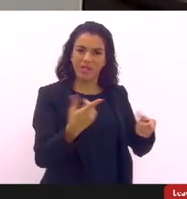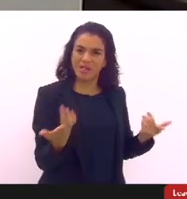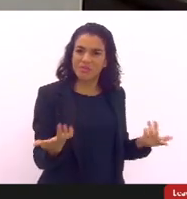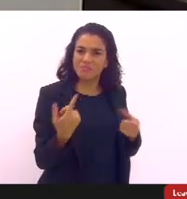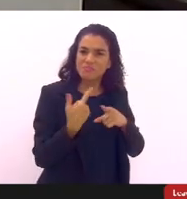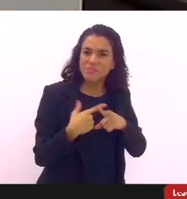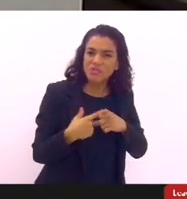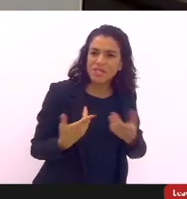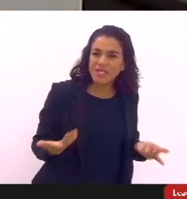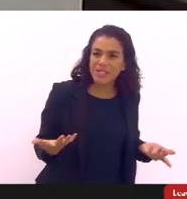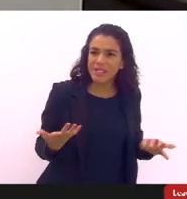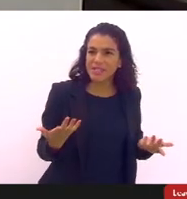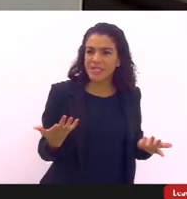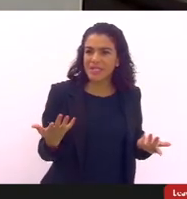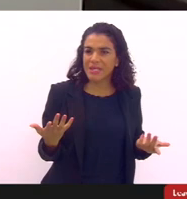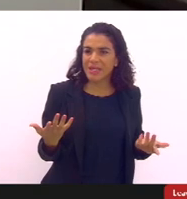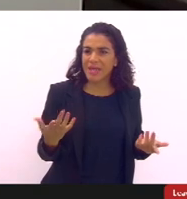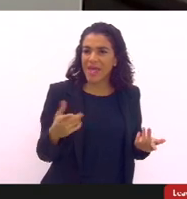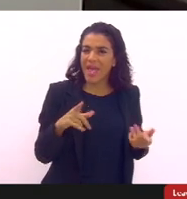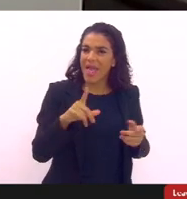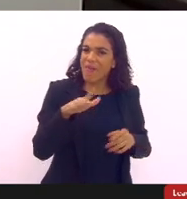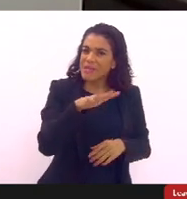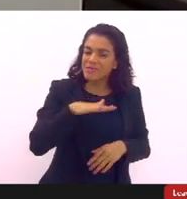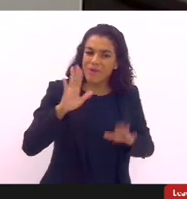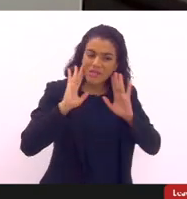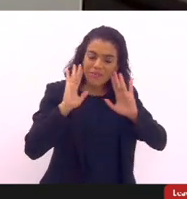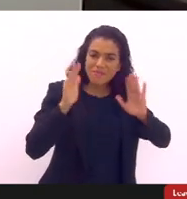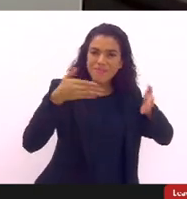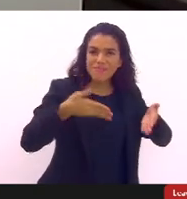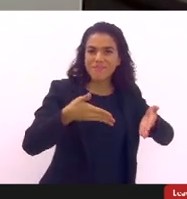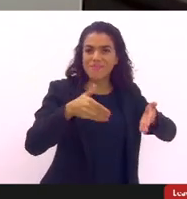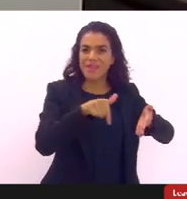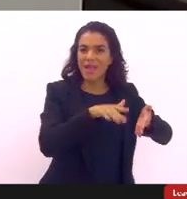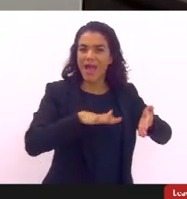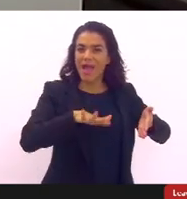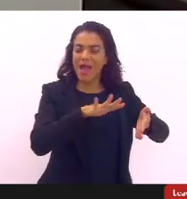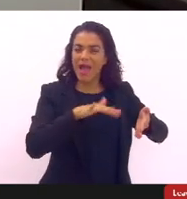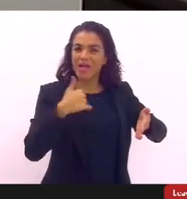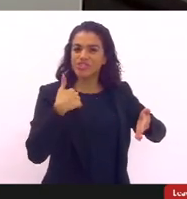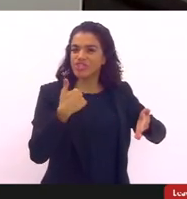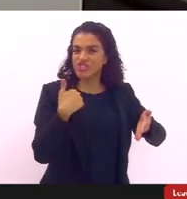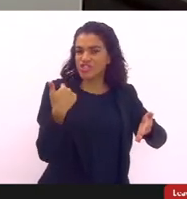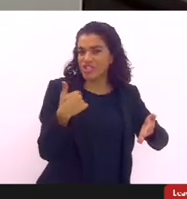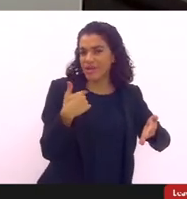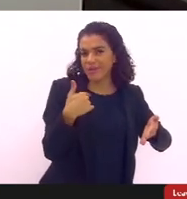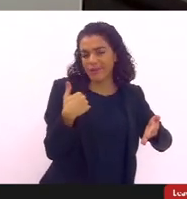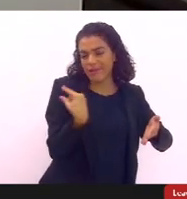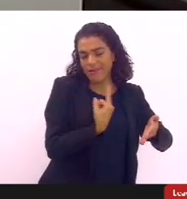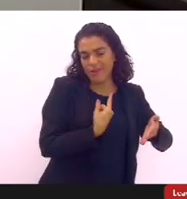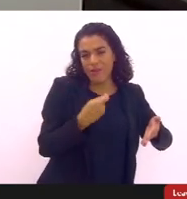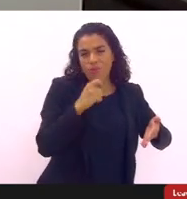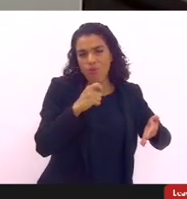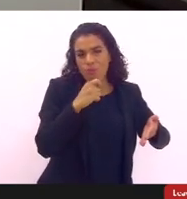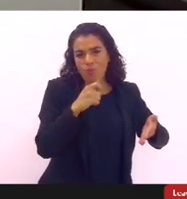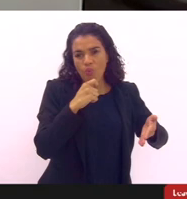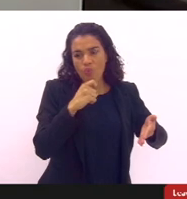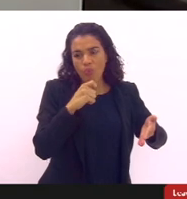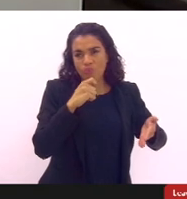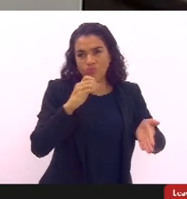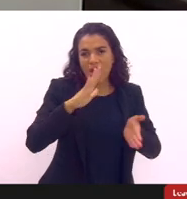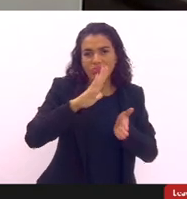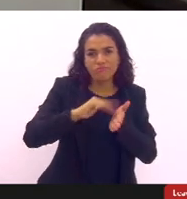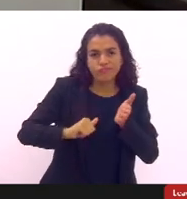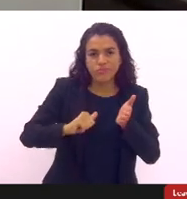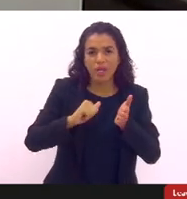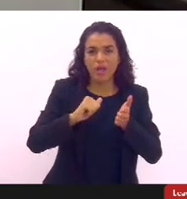porque é um caso específico, a gente não está tirando, né? A gente não está tirando